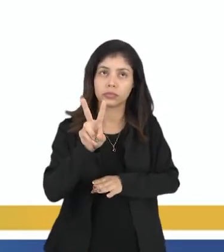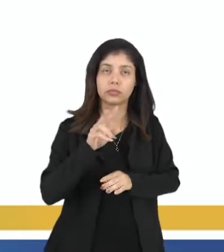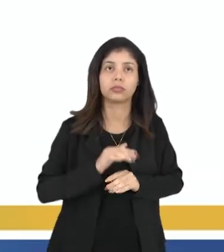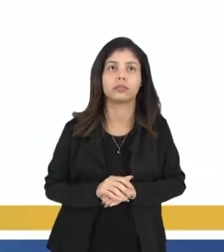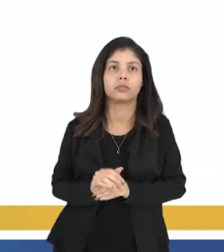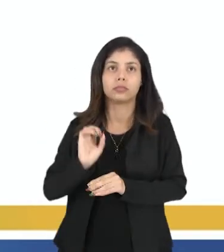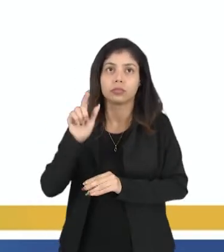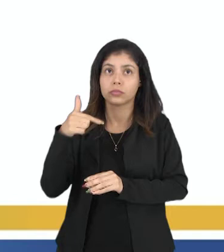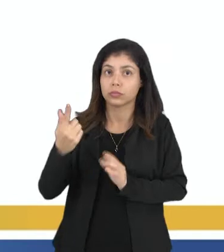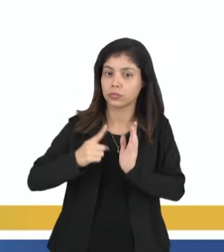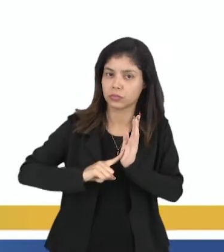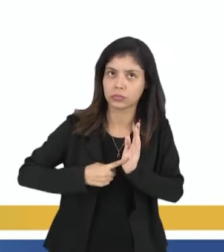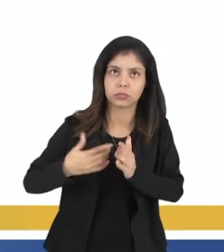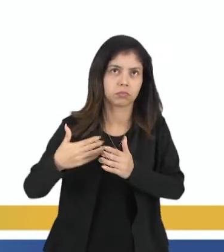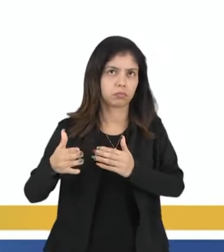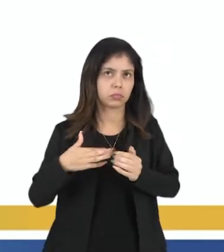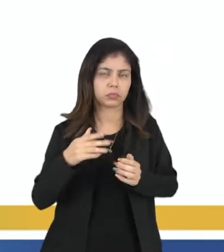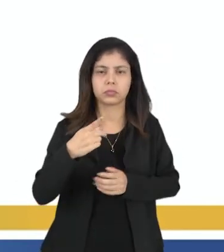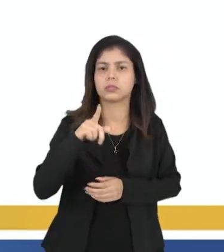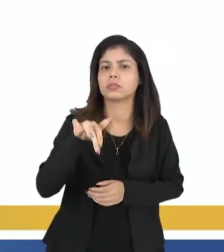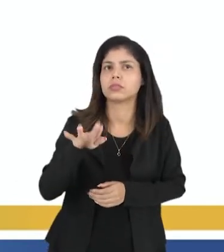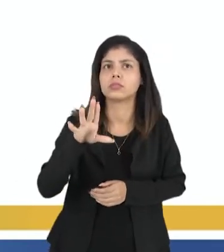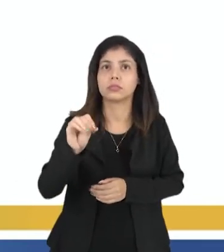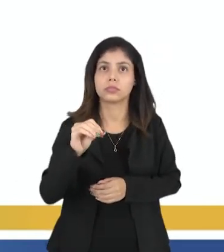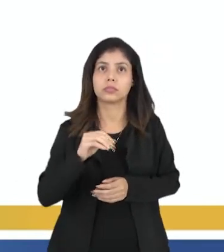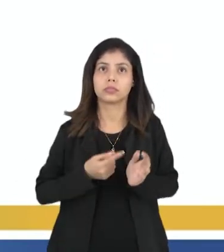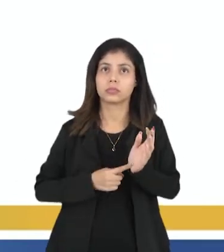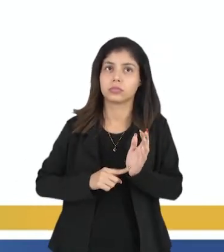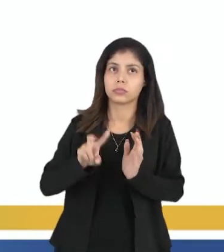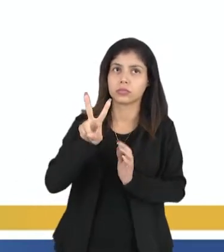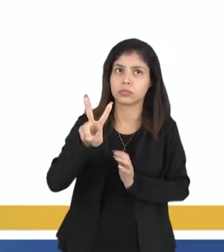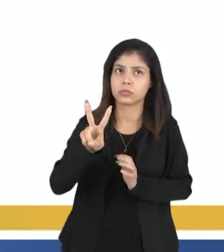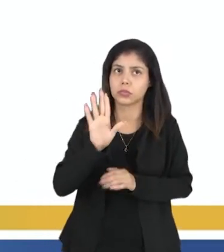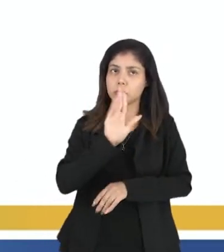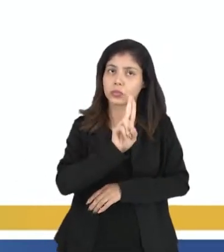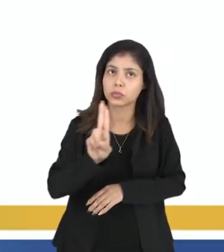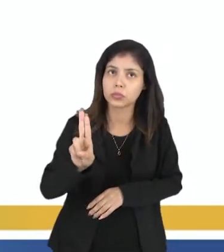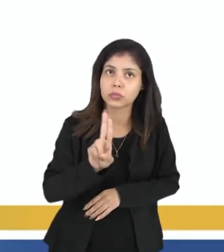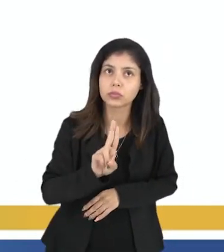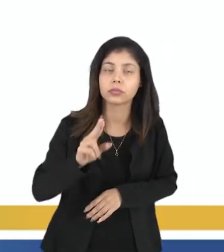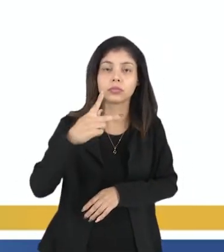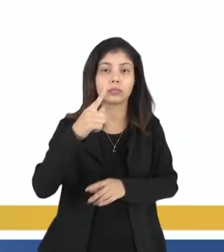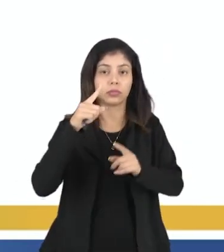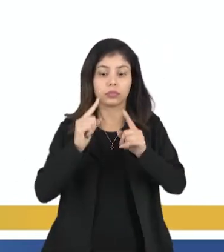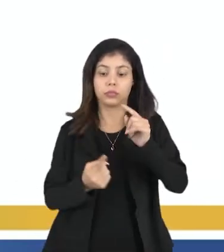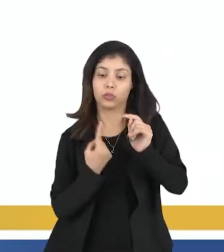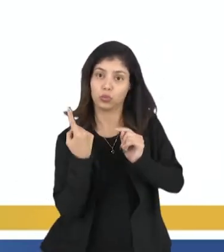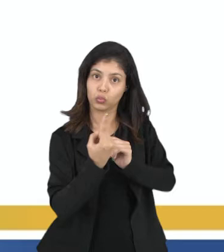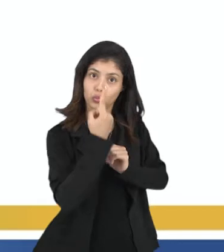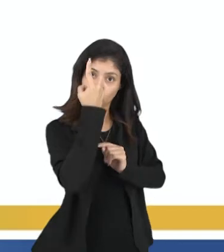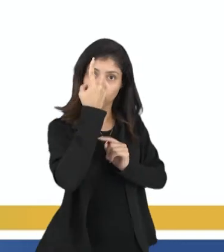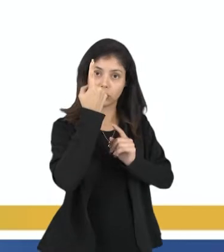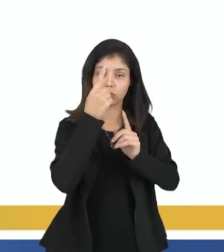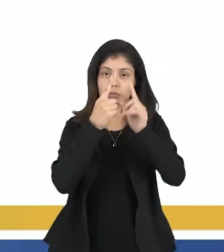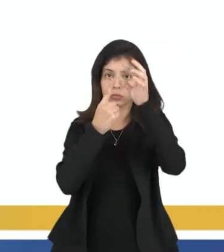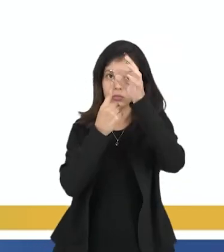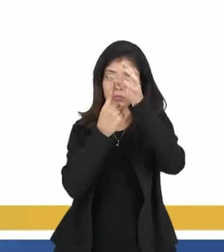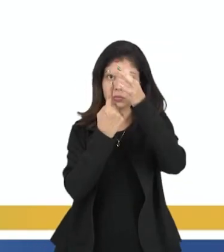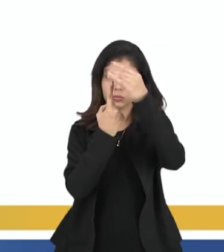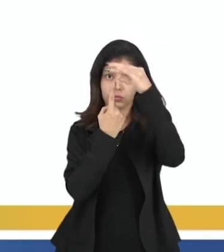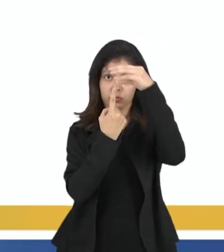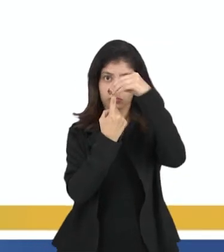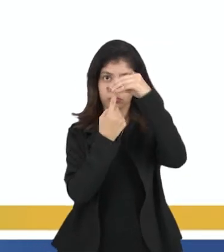ver E aí o outro ponto Qualquer plano o ponto ver é chamado do vértice da pirâmide estão